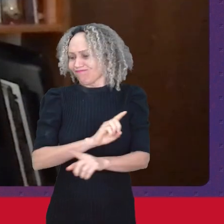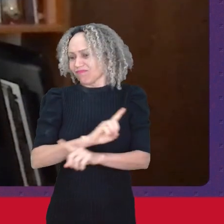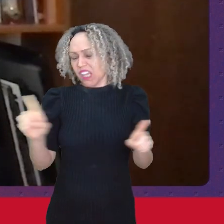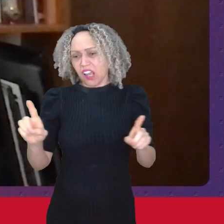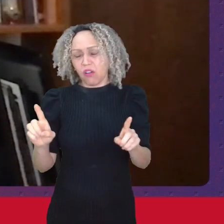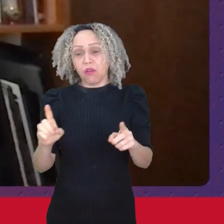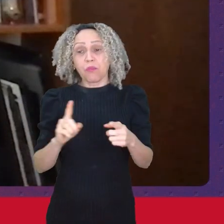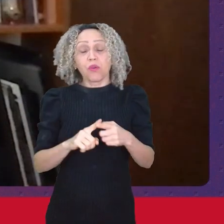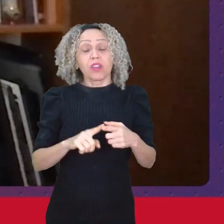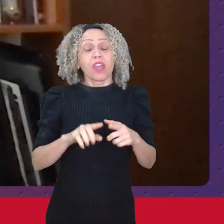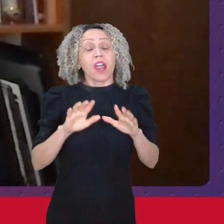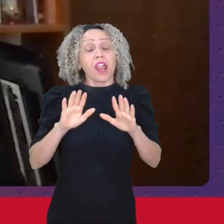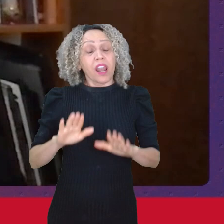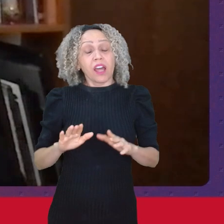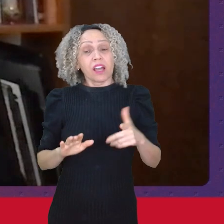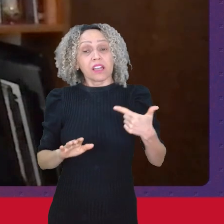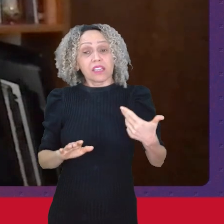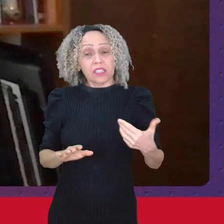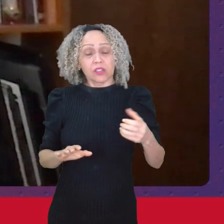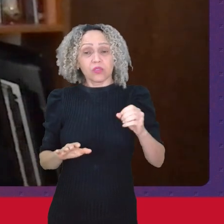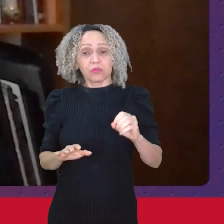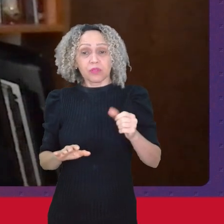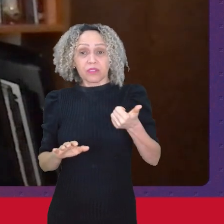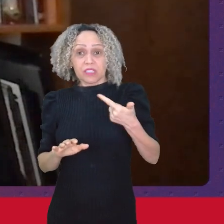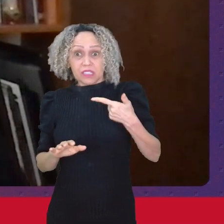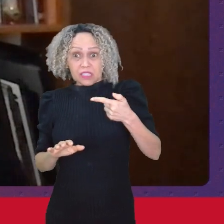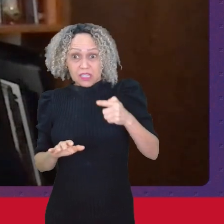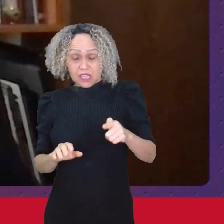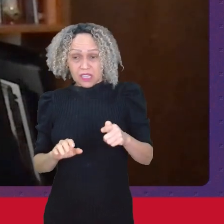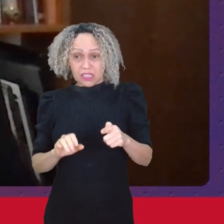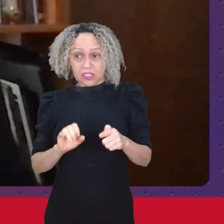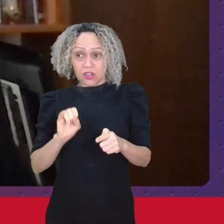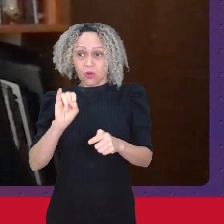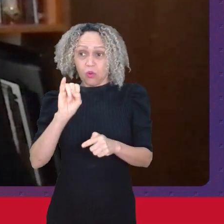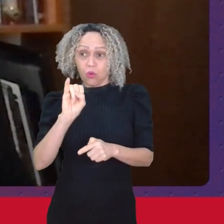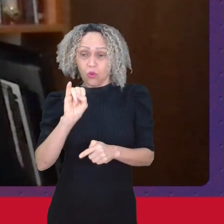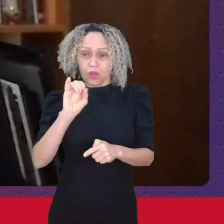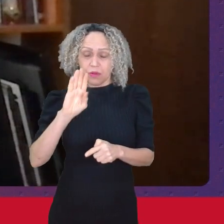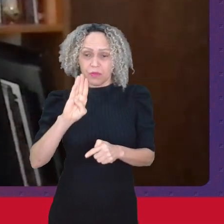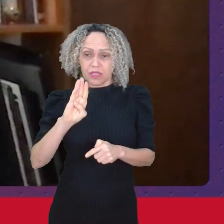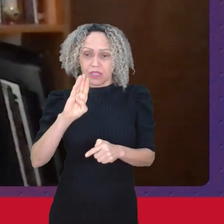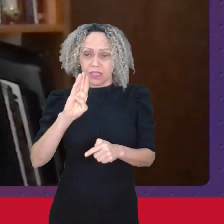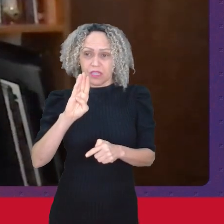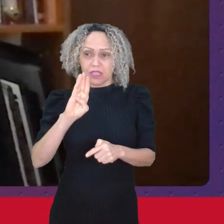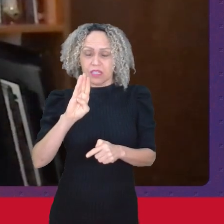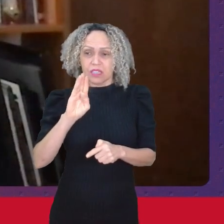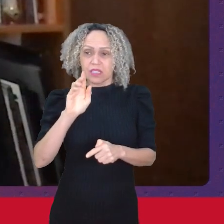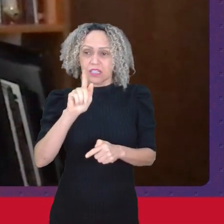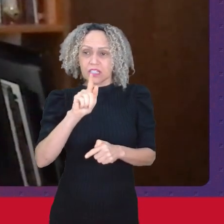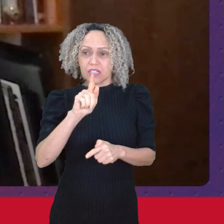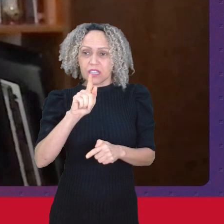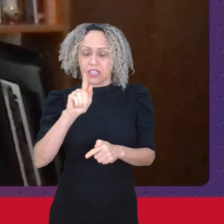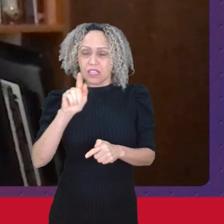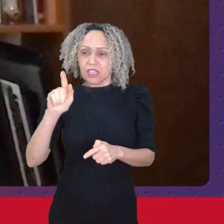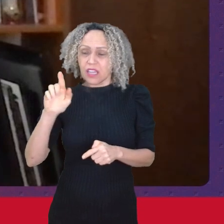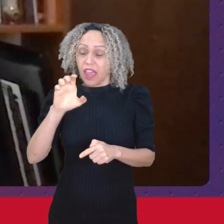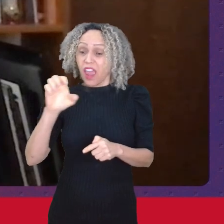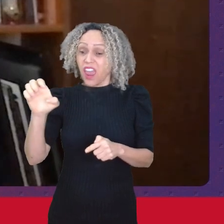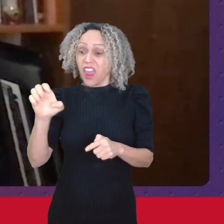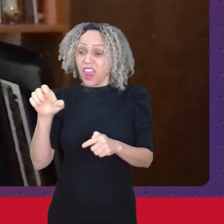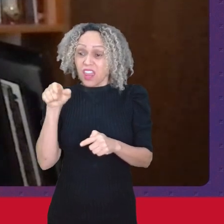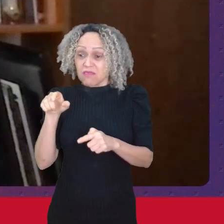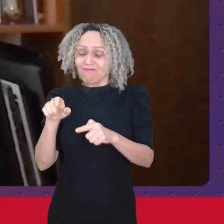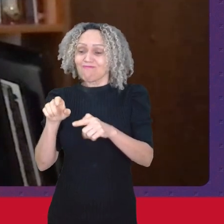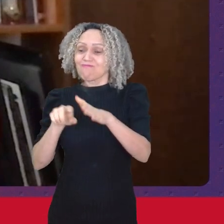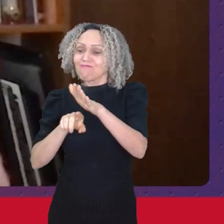quando o IBGE fez uma pesquisa, que chama Pesquisa de Orçamento Familiar, né? Então, o Brasil saiu do mapa